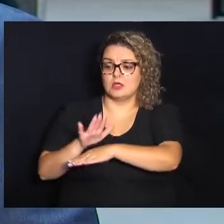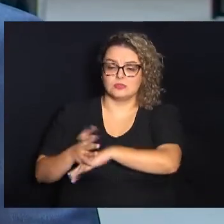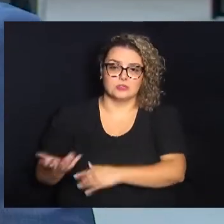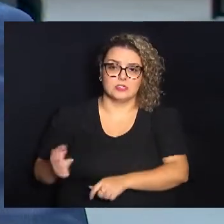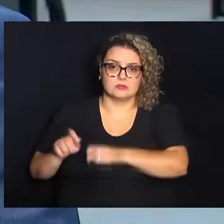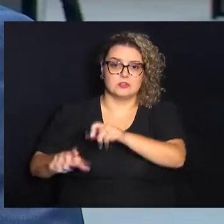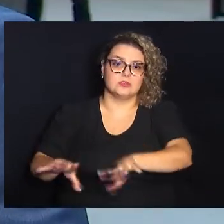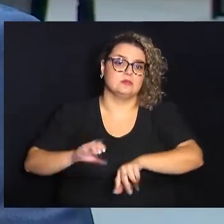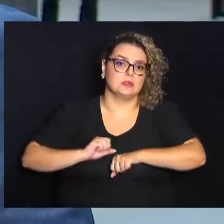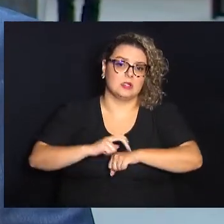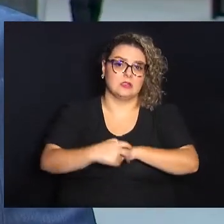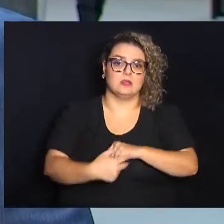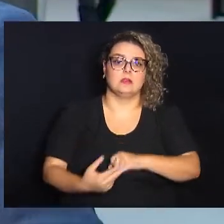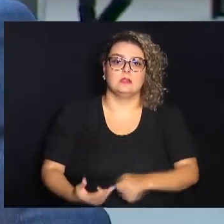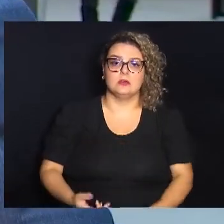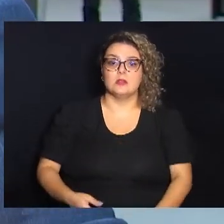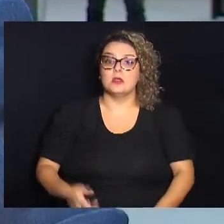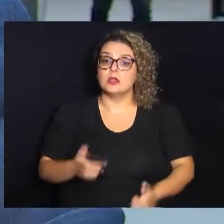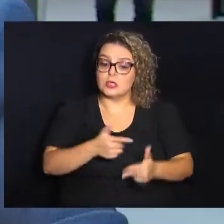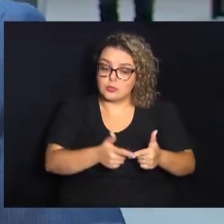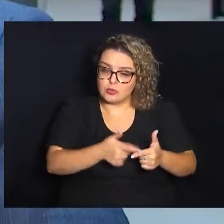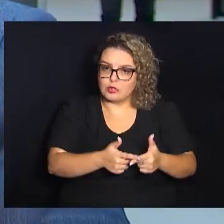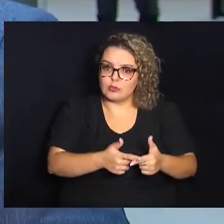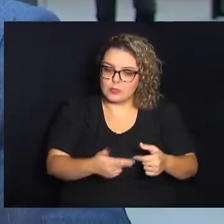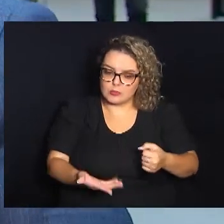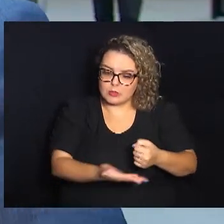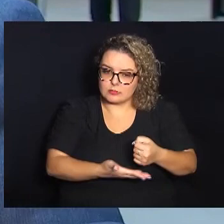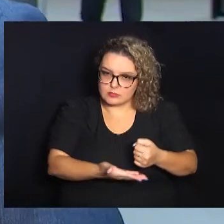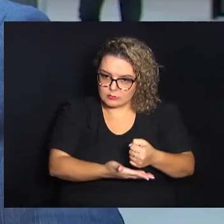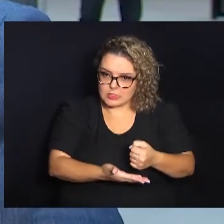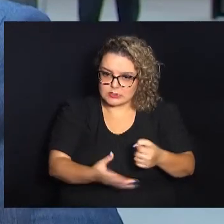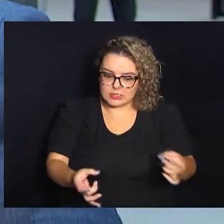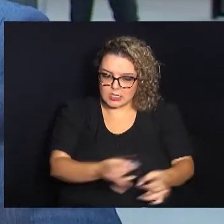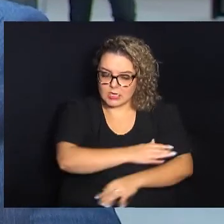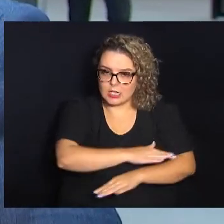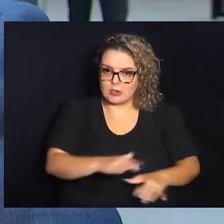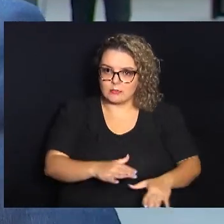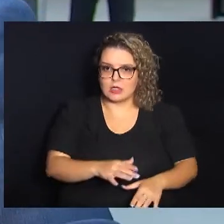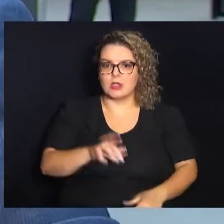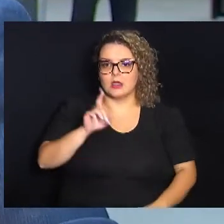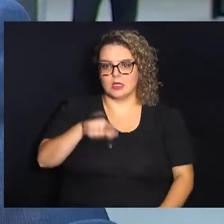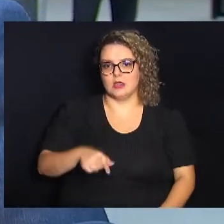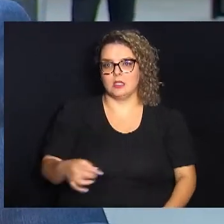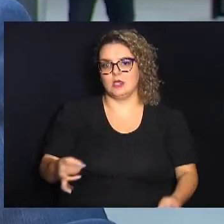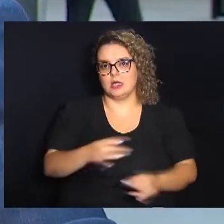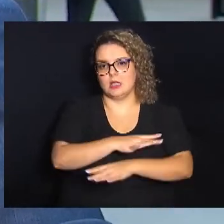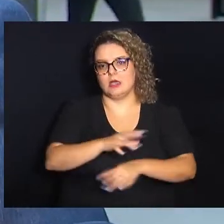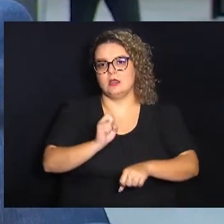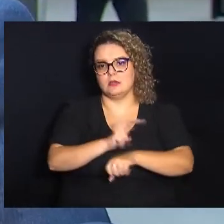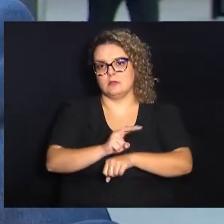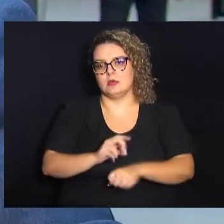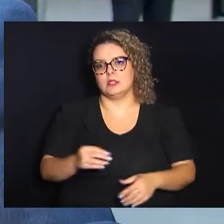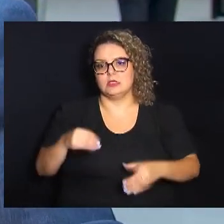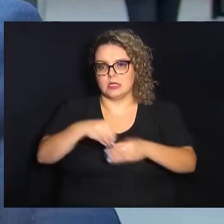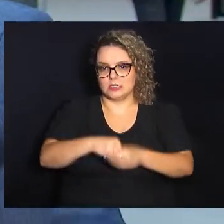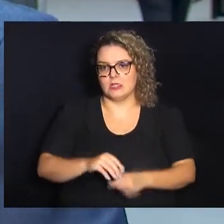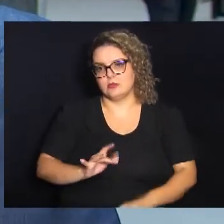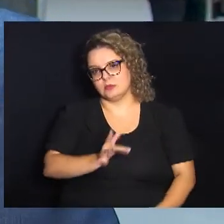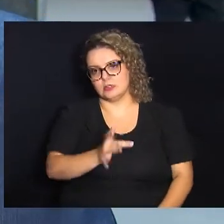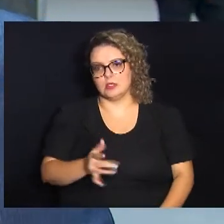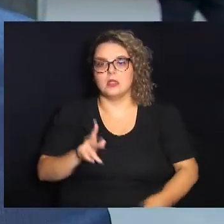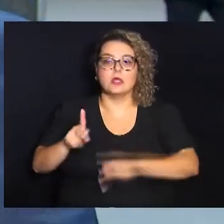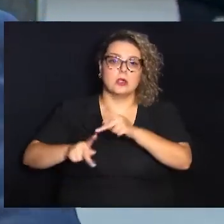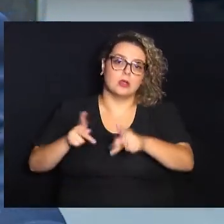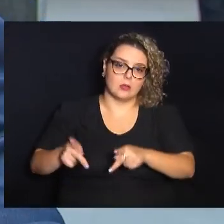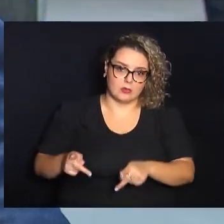doentes de dengue, mas sim, nós temos que ir na raiz do problema, e a raiz do problema é eliminar o vírus que está no